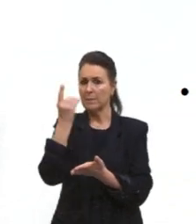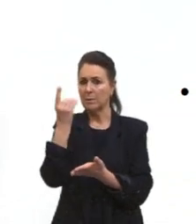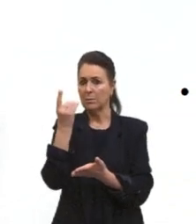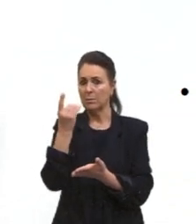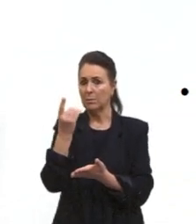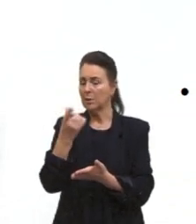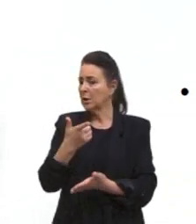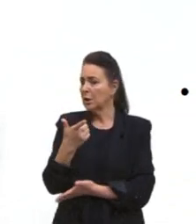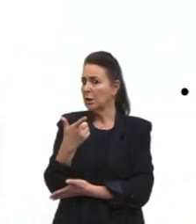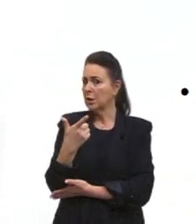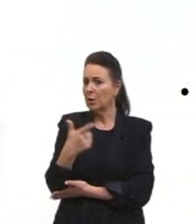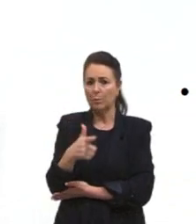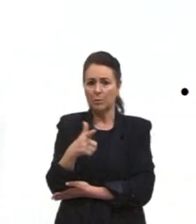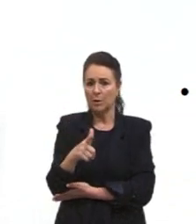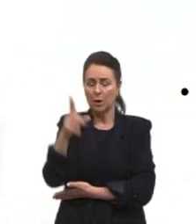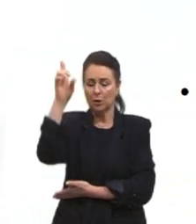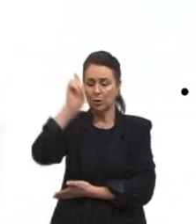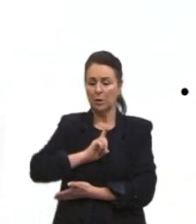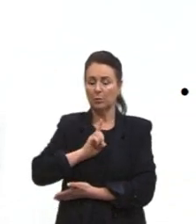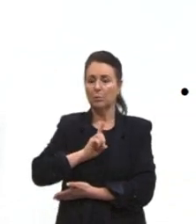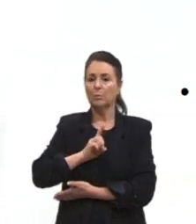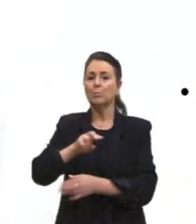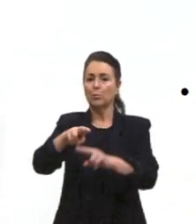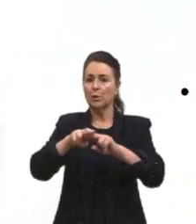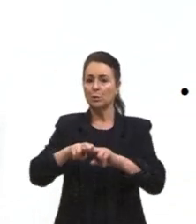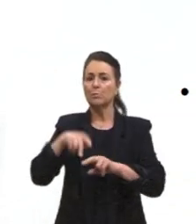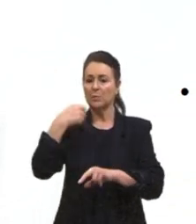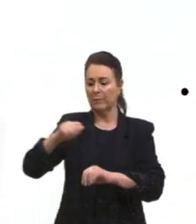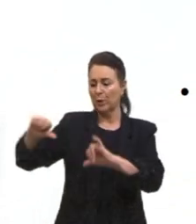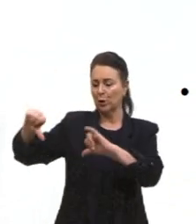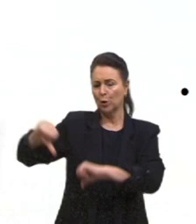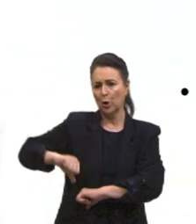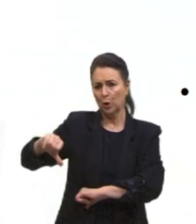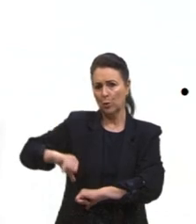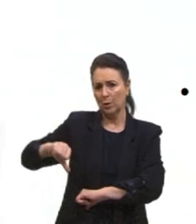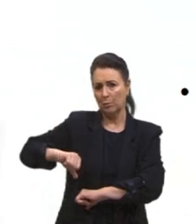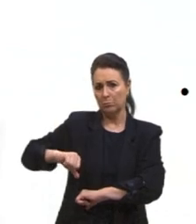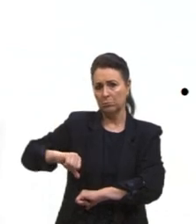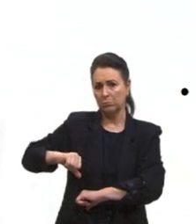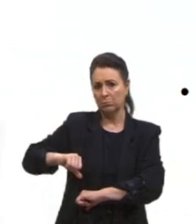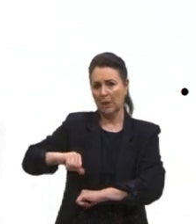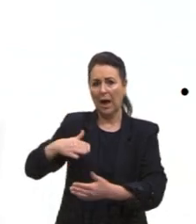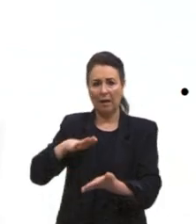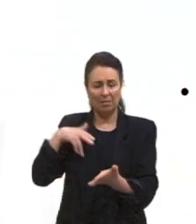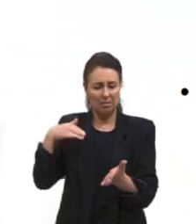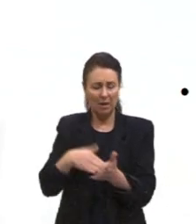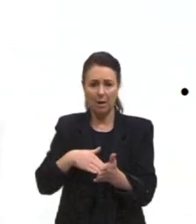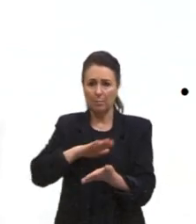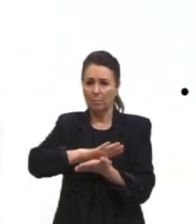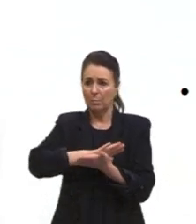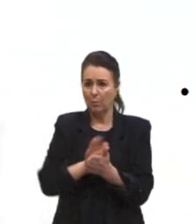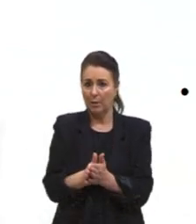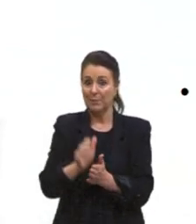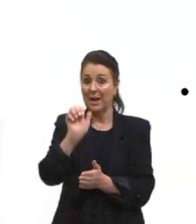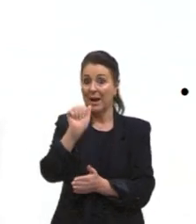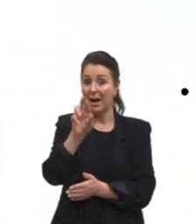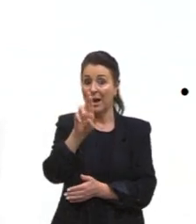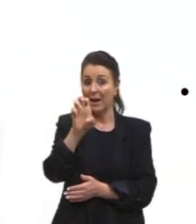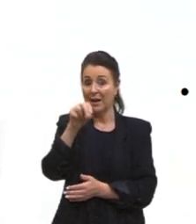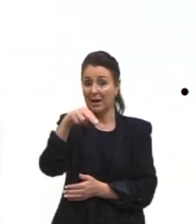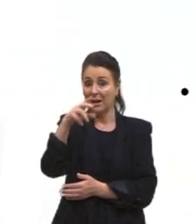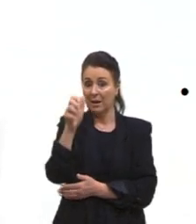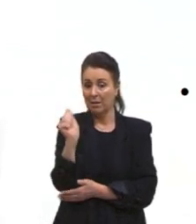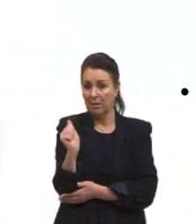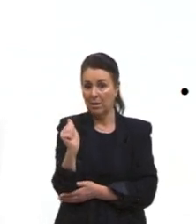nenhum direito e podiam inclusive se torturados até a morte aqui Arena é o partido da ditadura